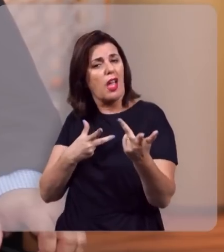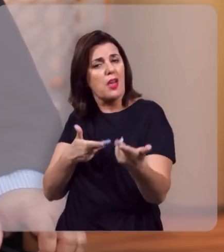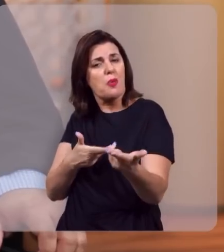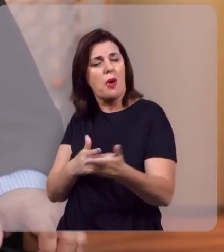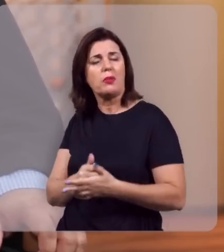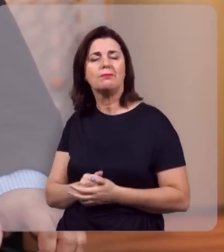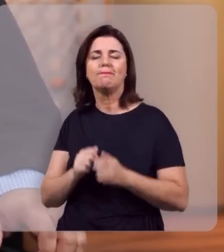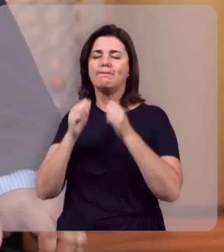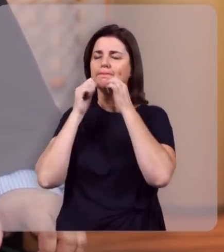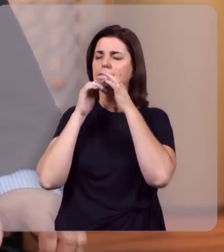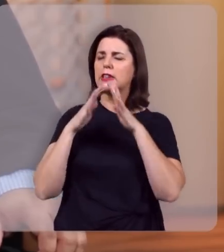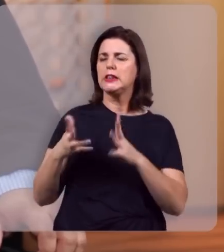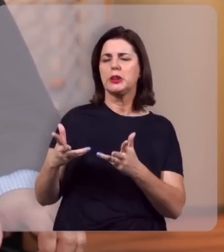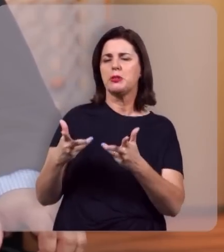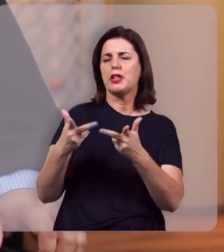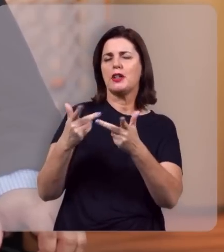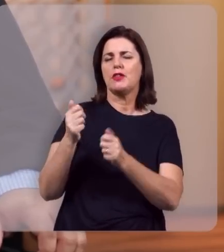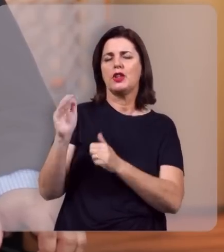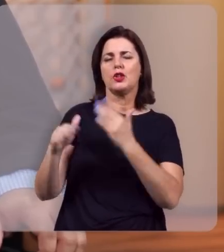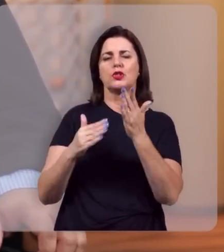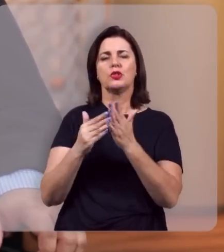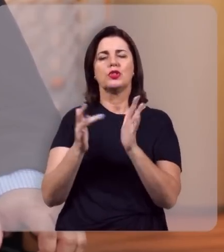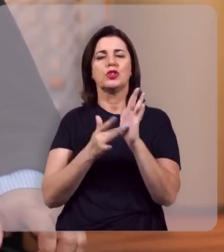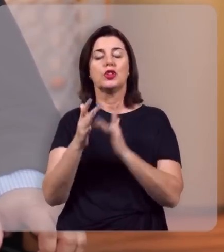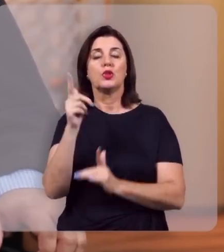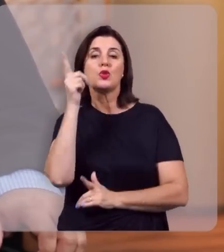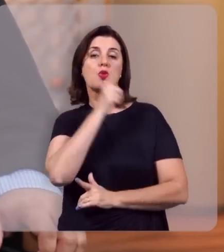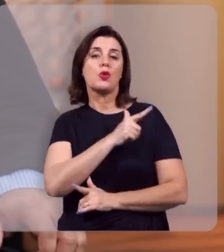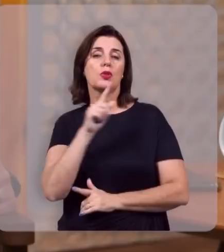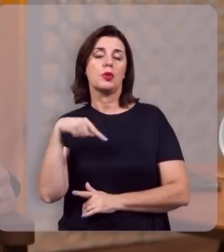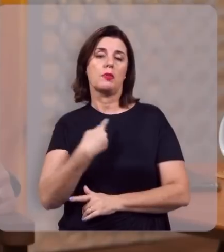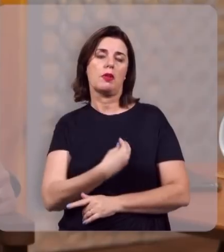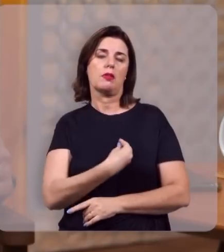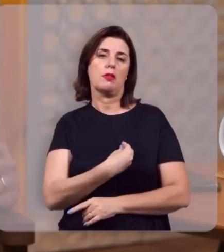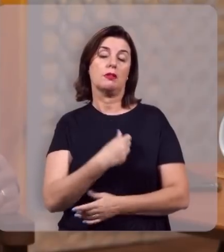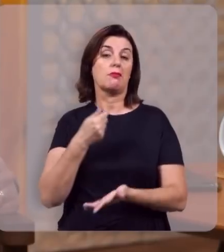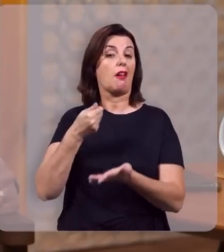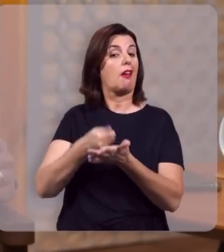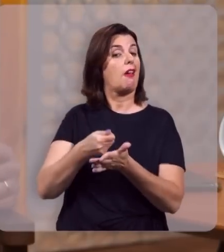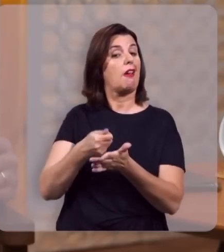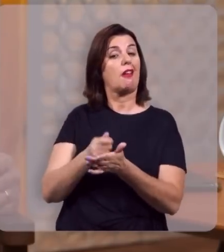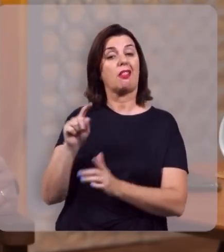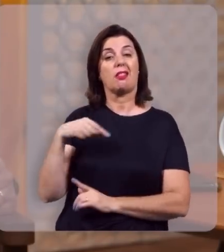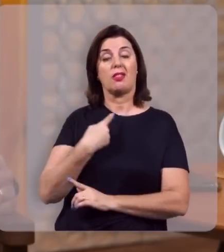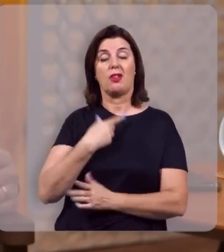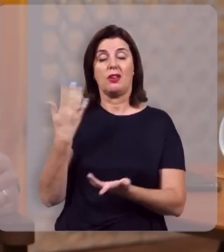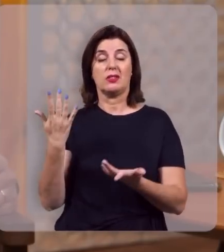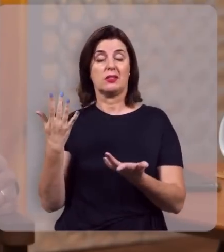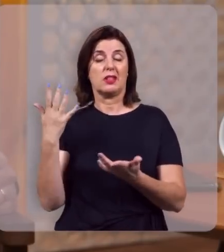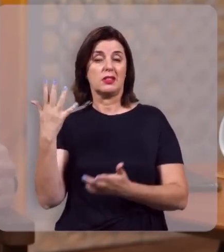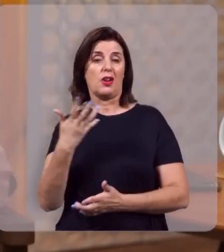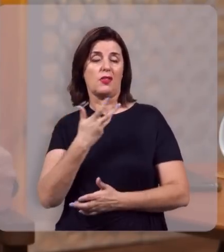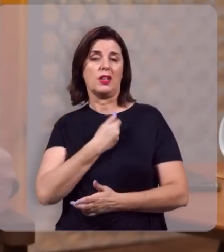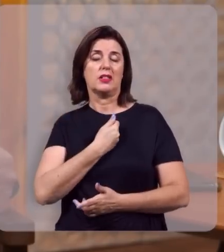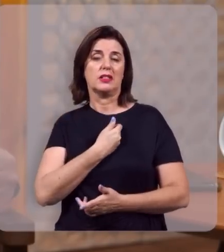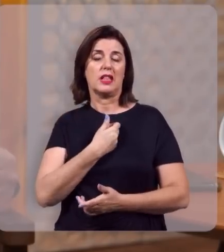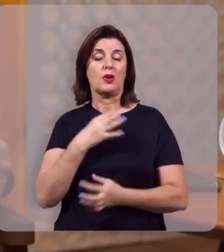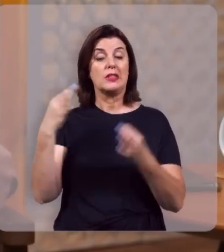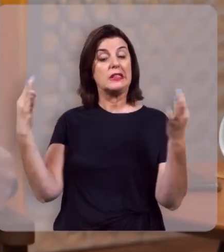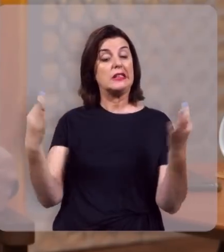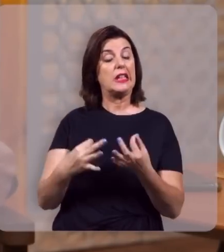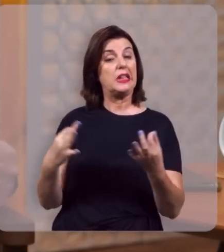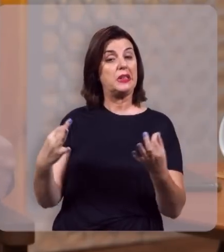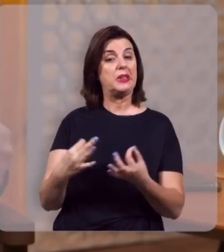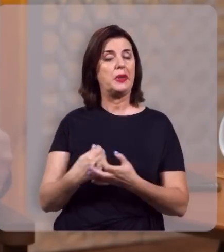bênção maravilhosa, tudo que Cristo conquistou para nós. Amém. Essa é a garantia da nossa salvação, essa